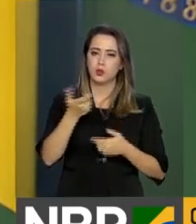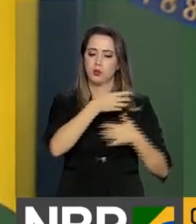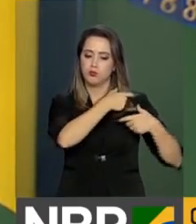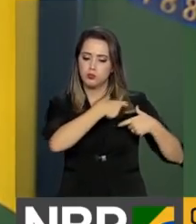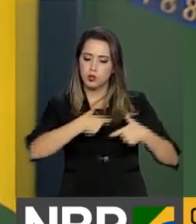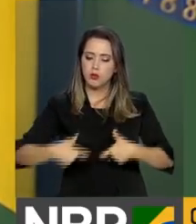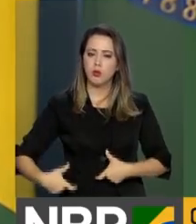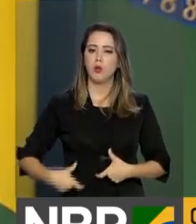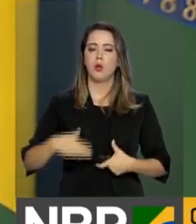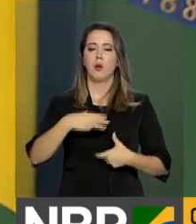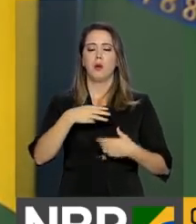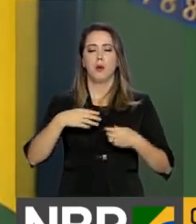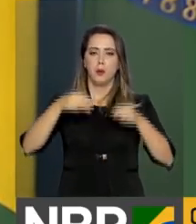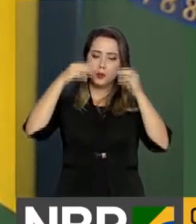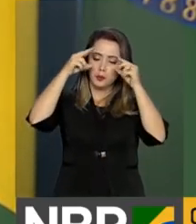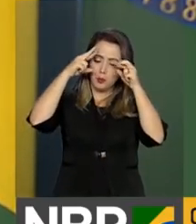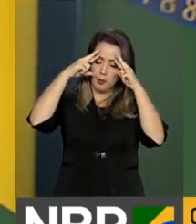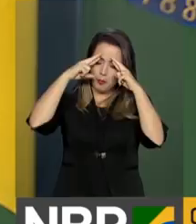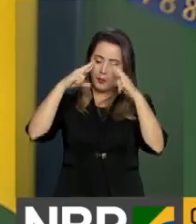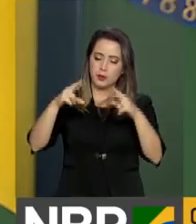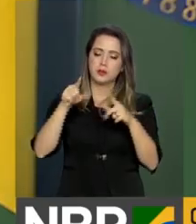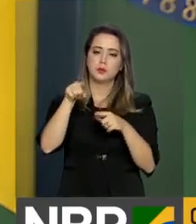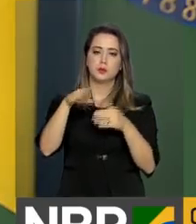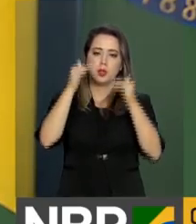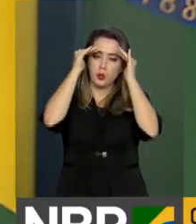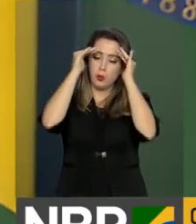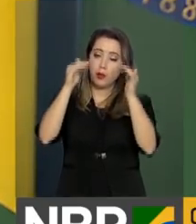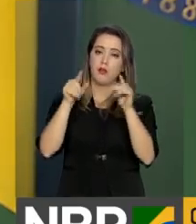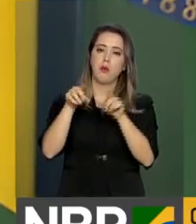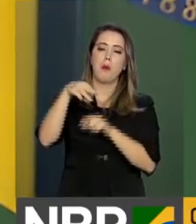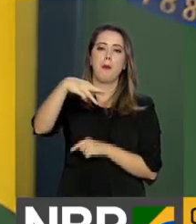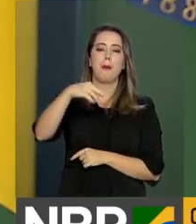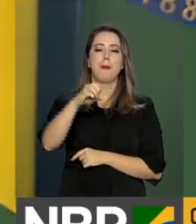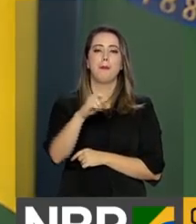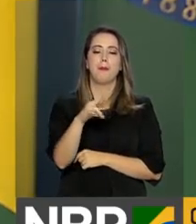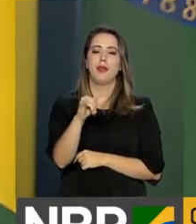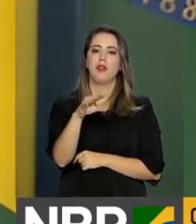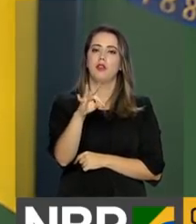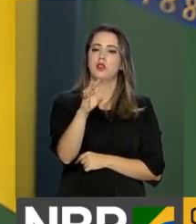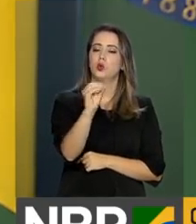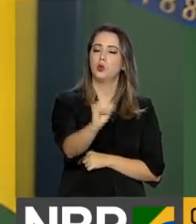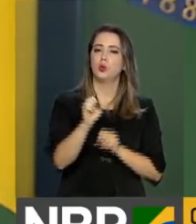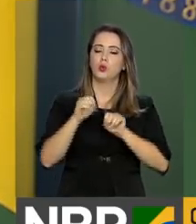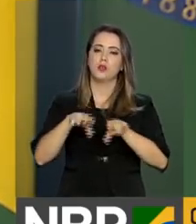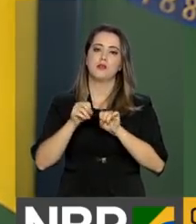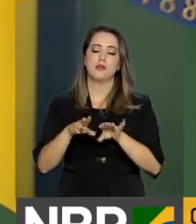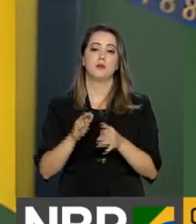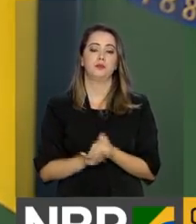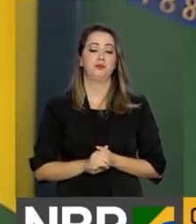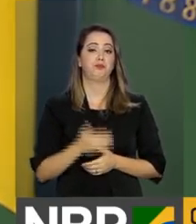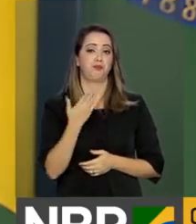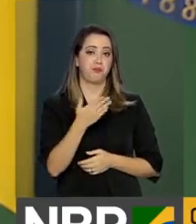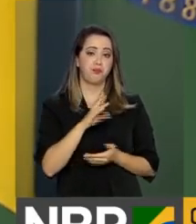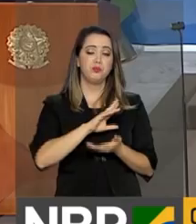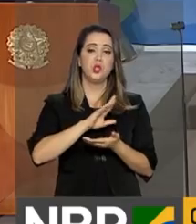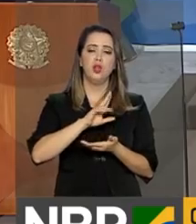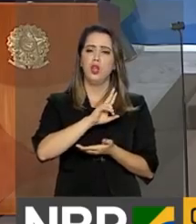Cumprimento o presidente do Senado Federal, Dionísio Oliveira, o ministro Raimundo Carreiro, presidente do Tribunal de Contas da